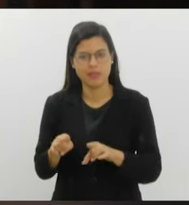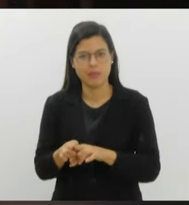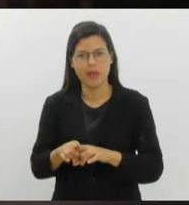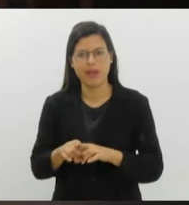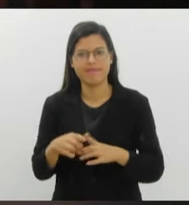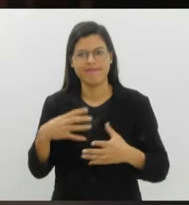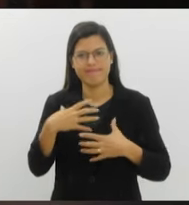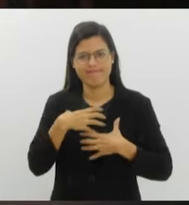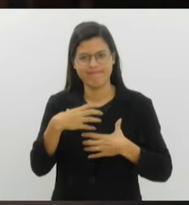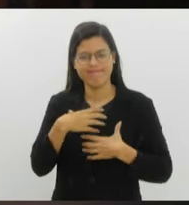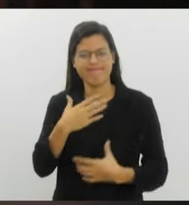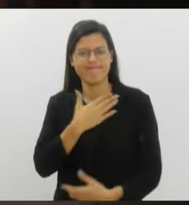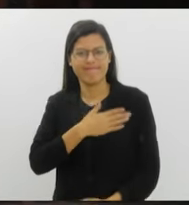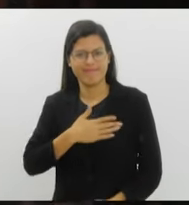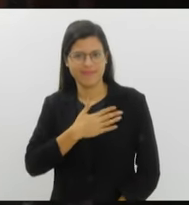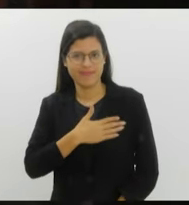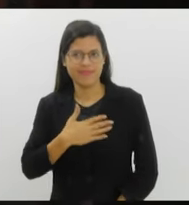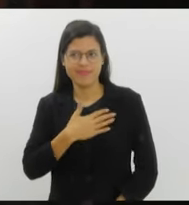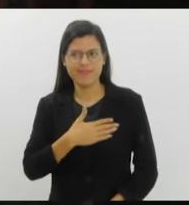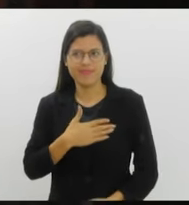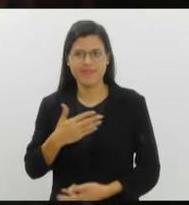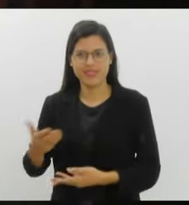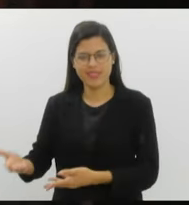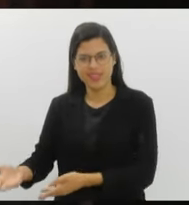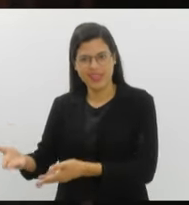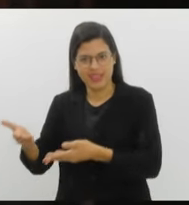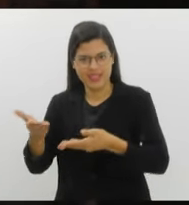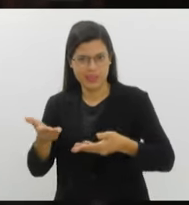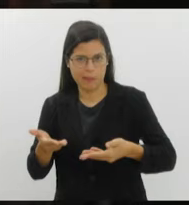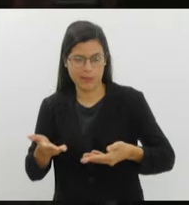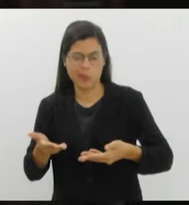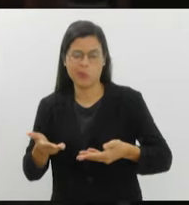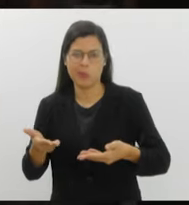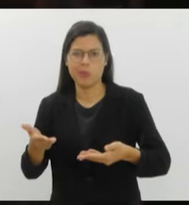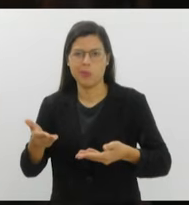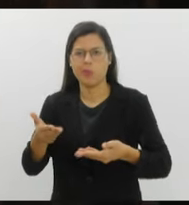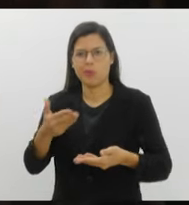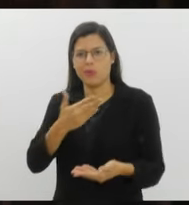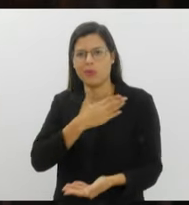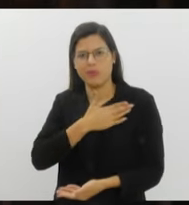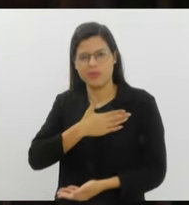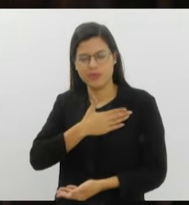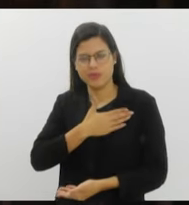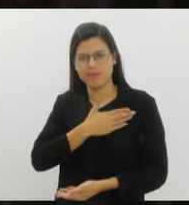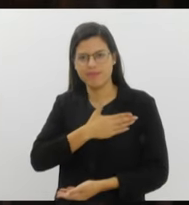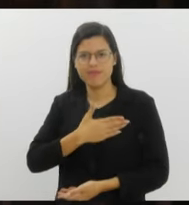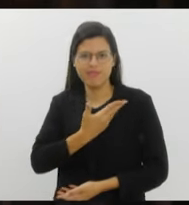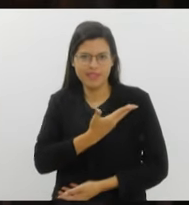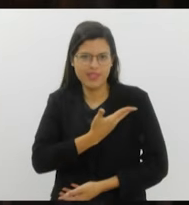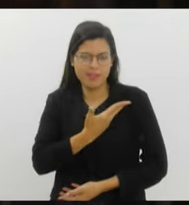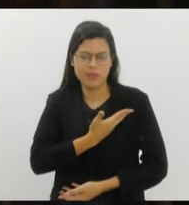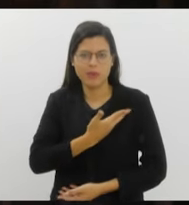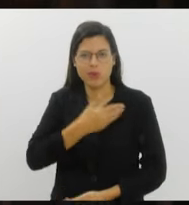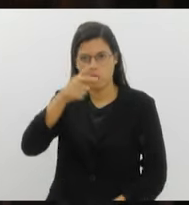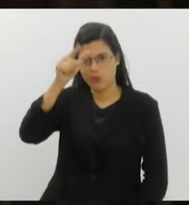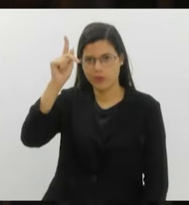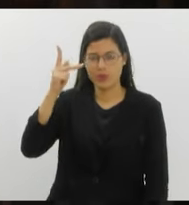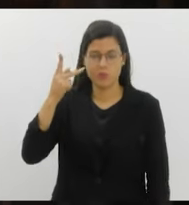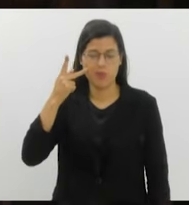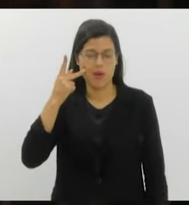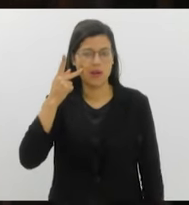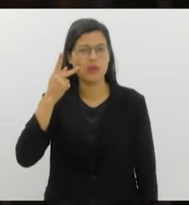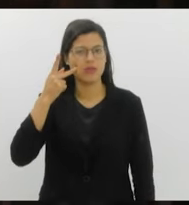aqui recepcionado pelo nosso querido Luiz Paulo, um deputado a qual eu admiro, e ceder gentilmente